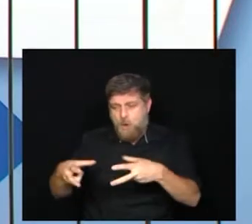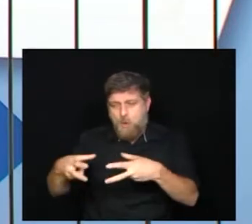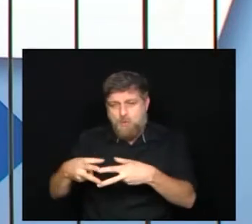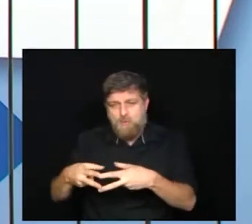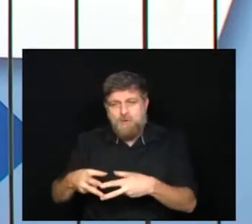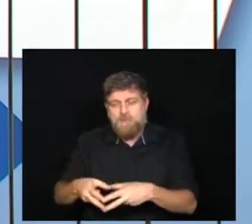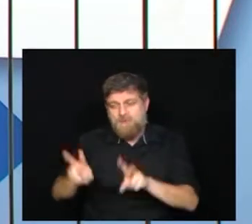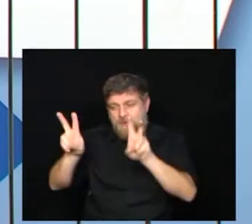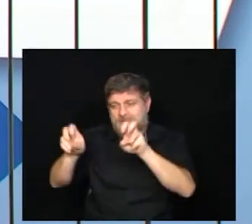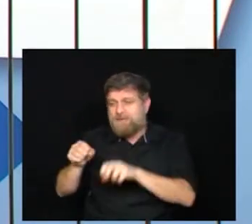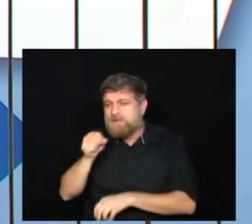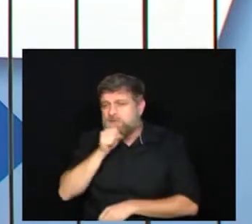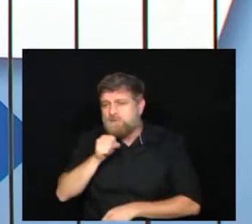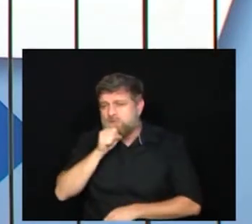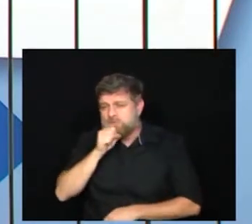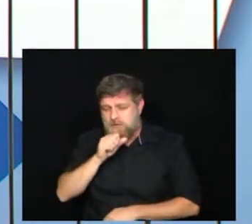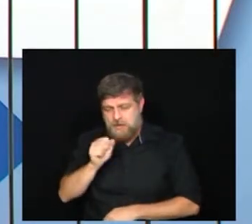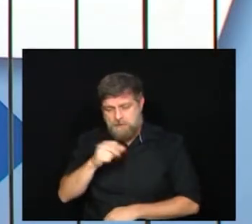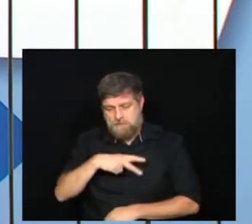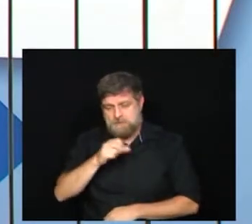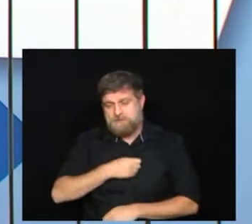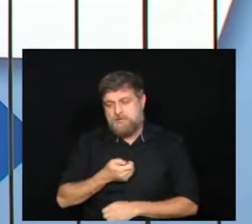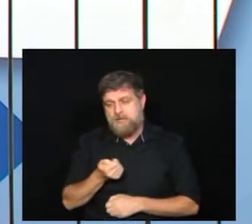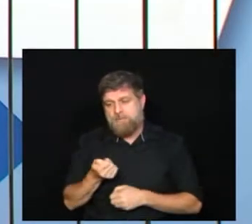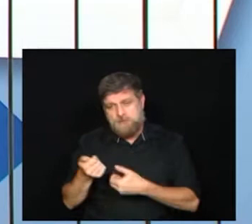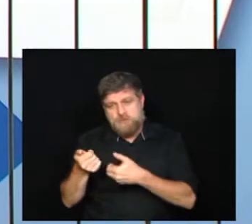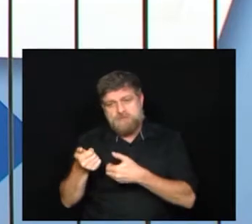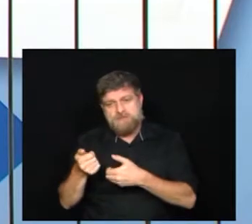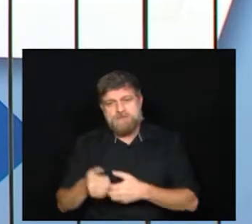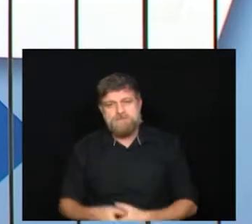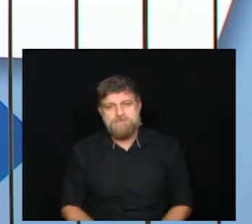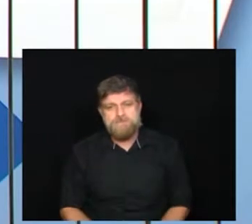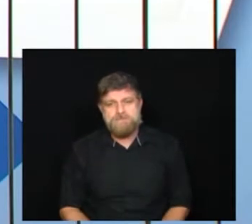Permanente dos Idosos, Aposentados e Pensionistas.